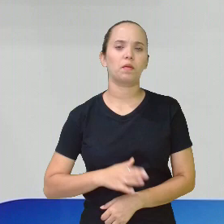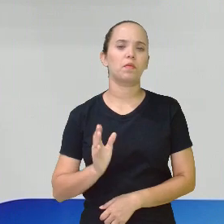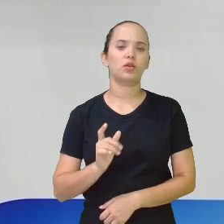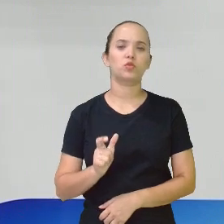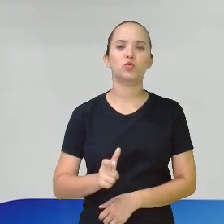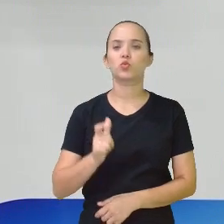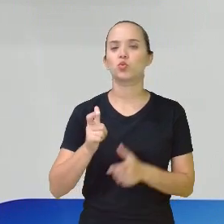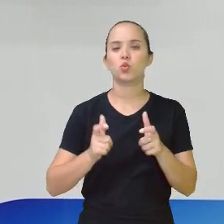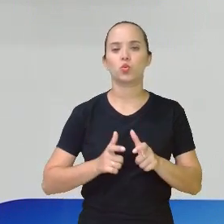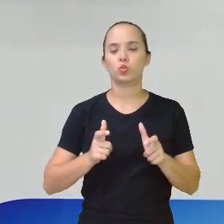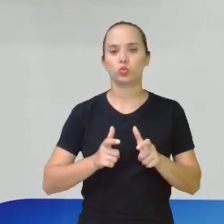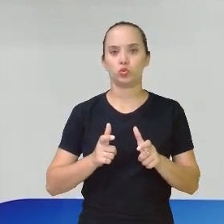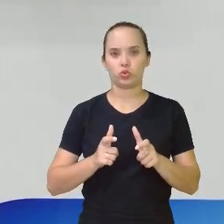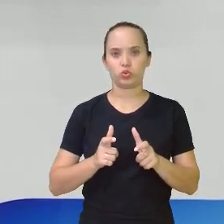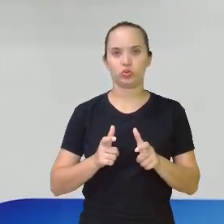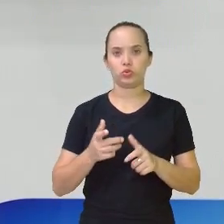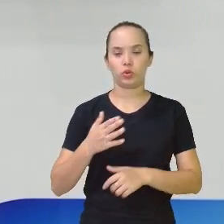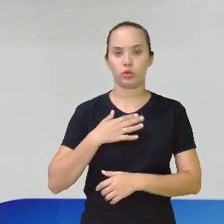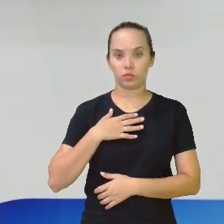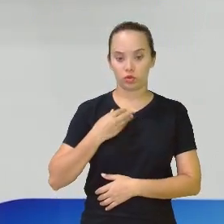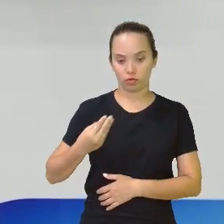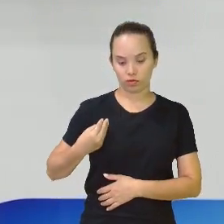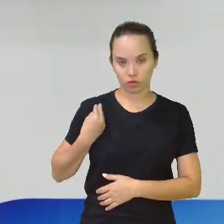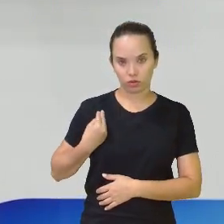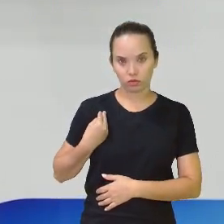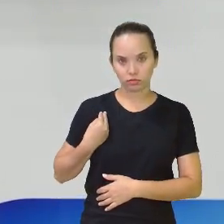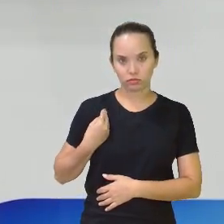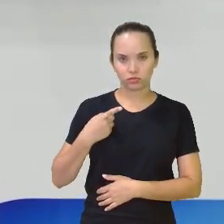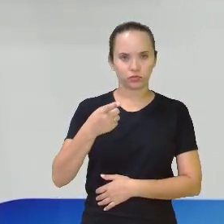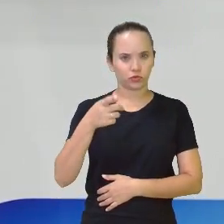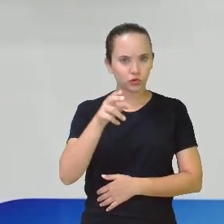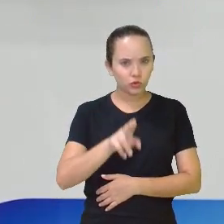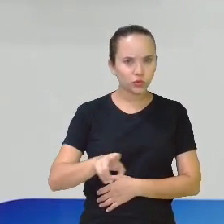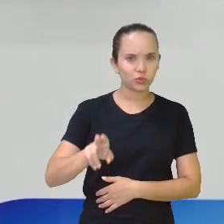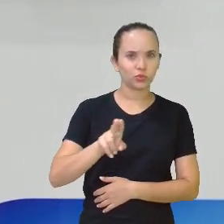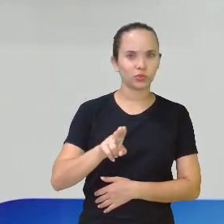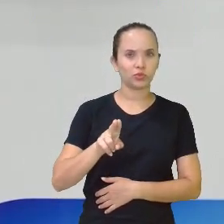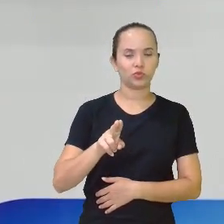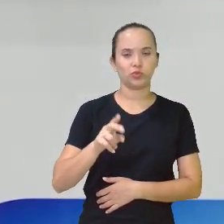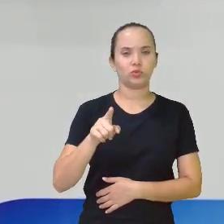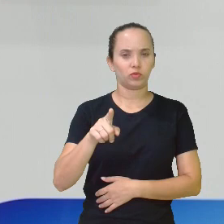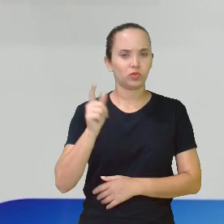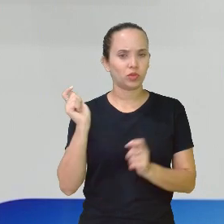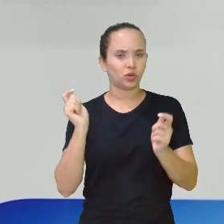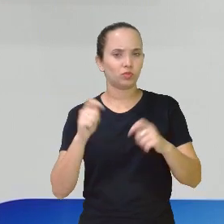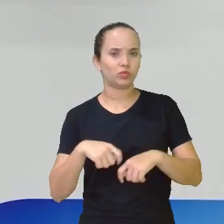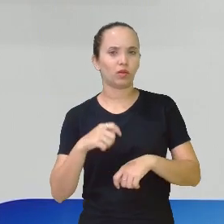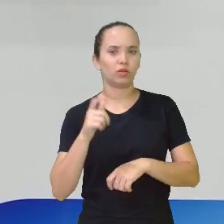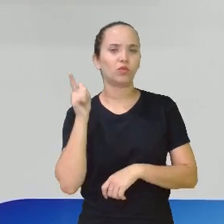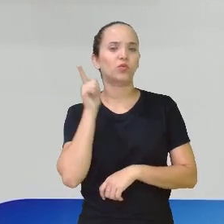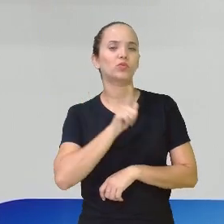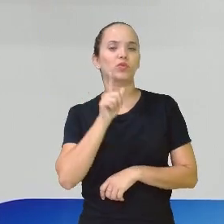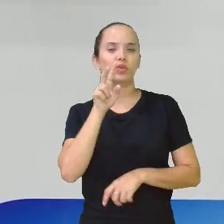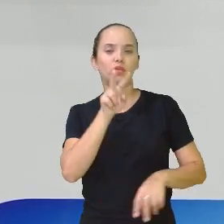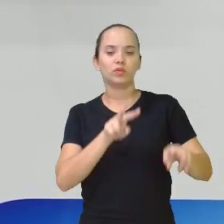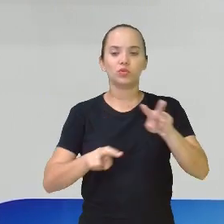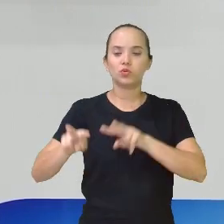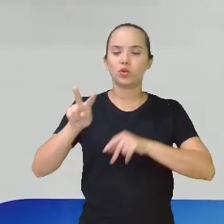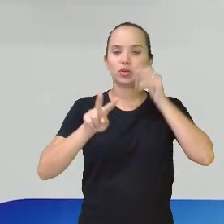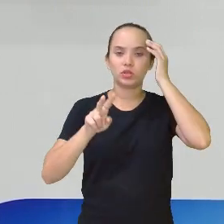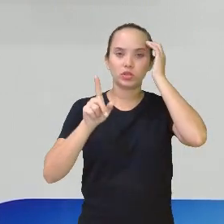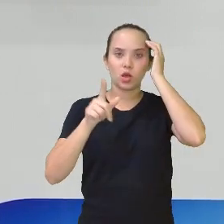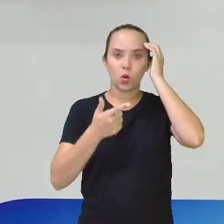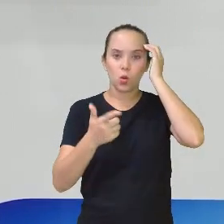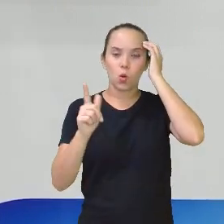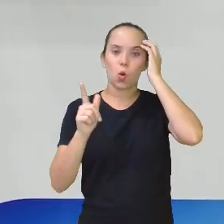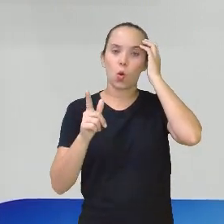a combustão no meu cotidiano, no seu dia a dia? Você consegue visualizar aí na sua casa algum